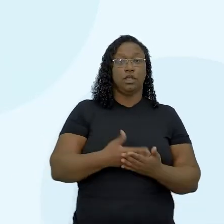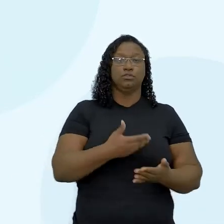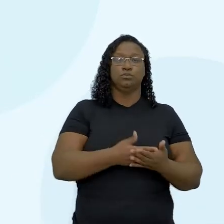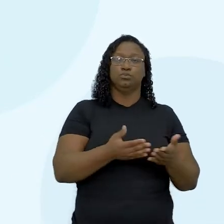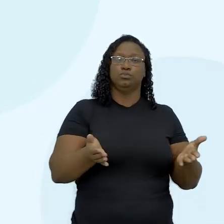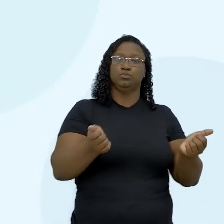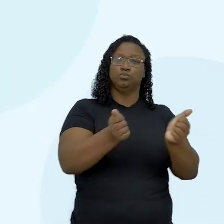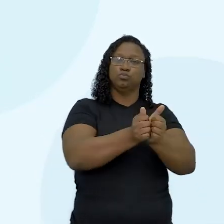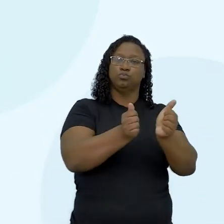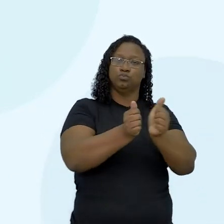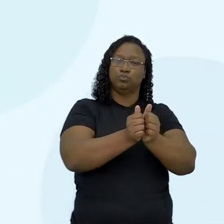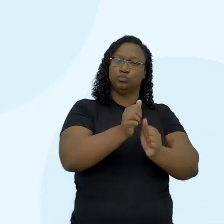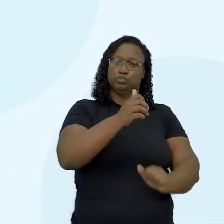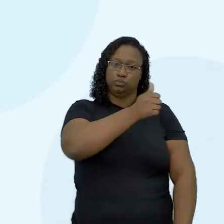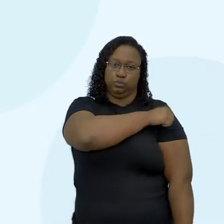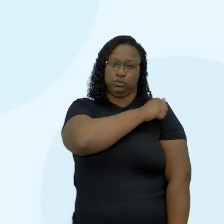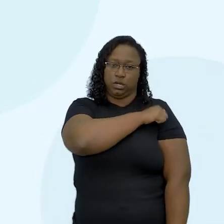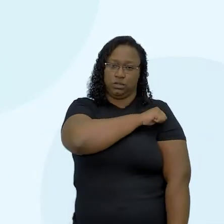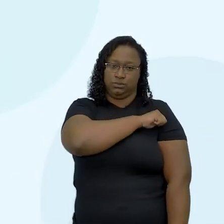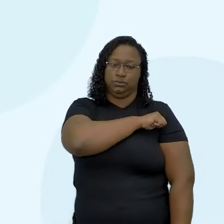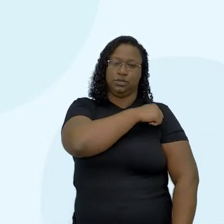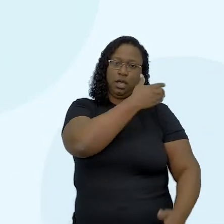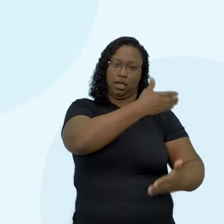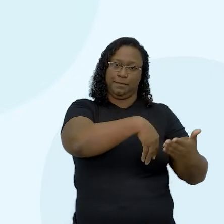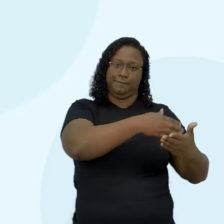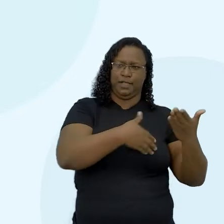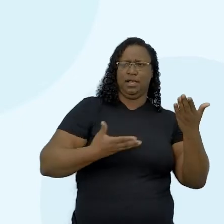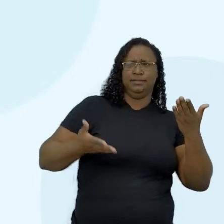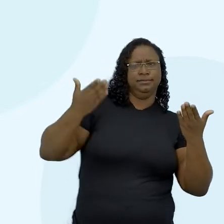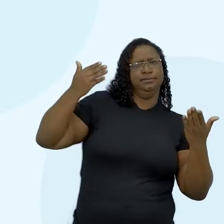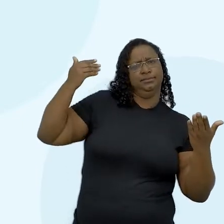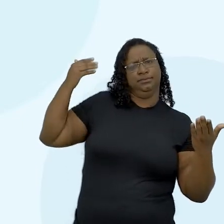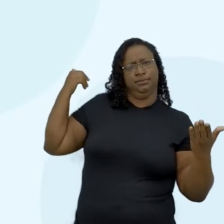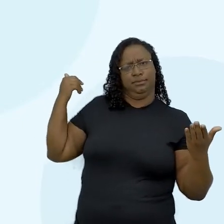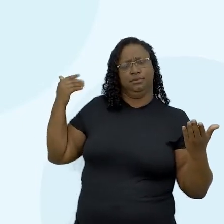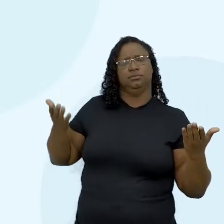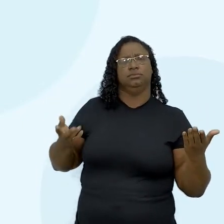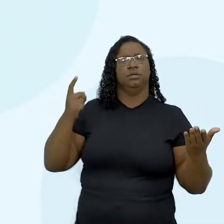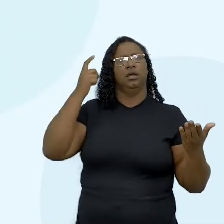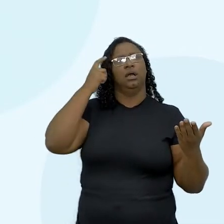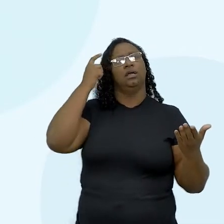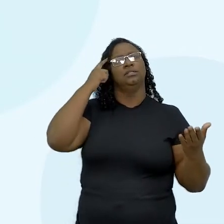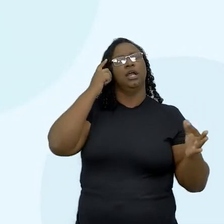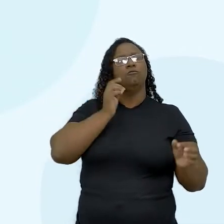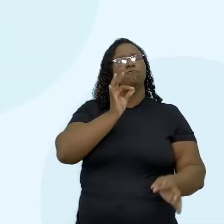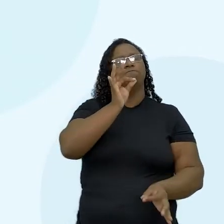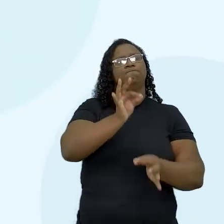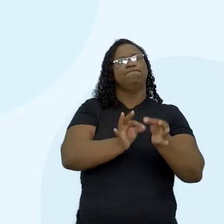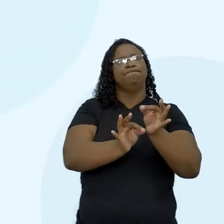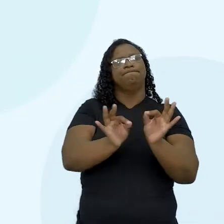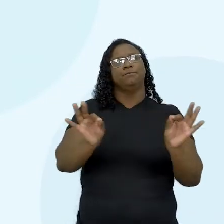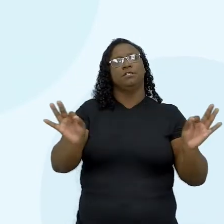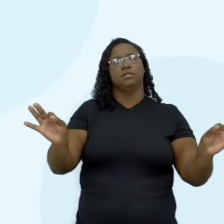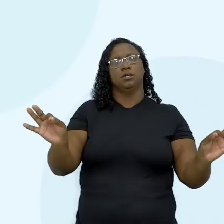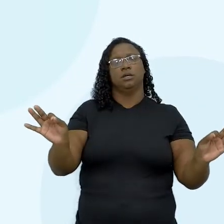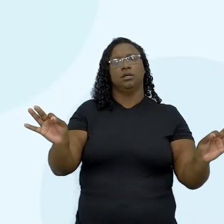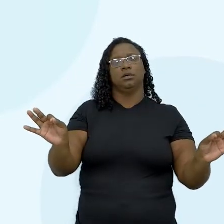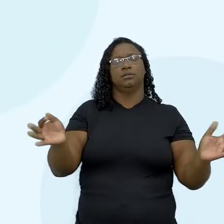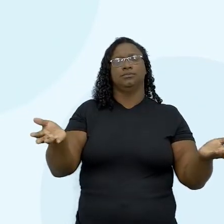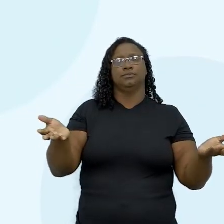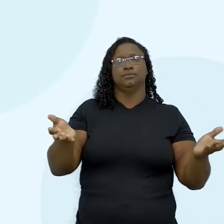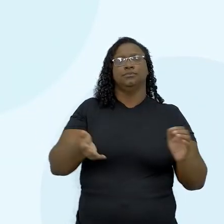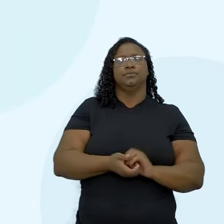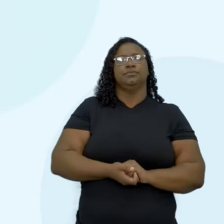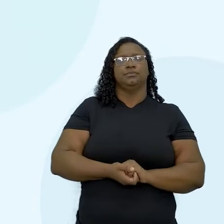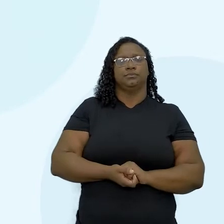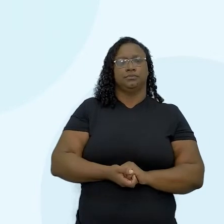né, estudamos juntos, nas atividades anteriores, essa ideia física de gráfico, não sei se vai ser uma novidade. Mas aqui a